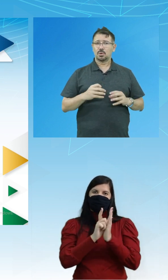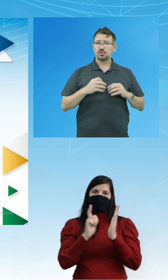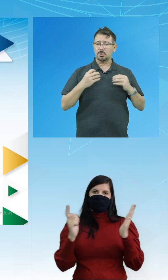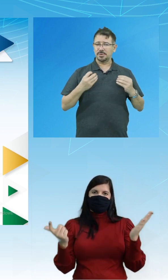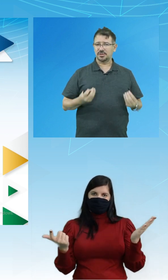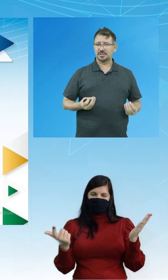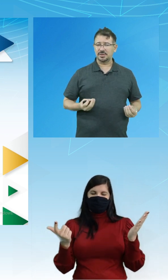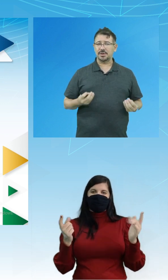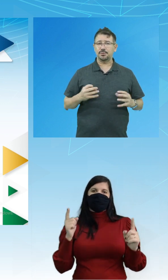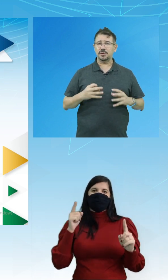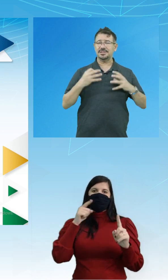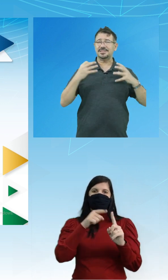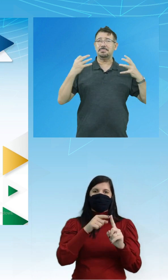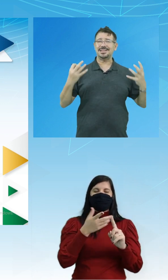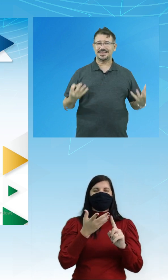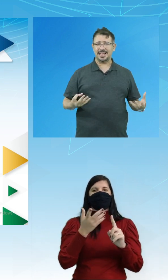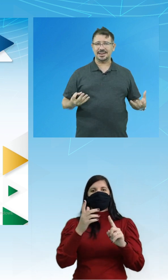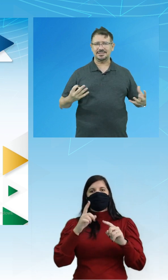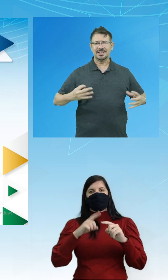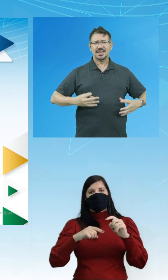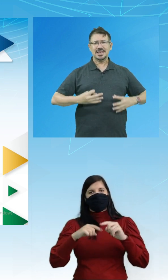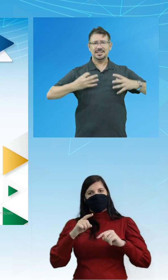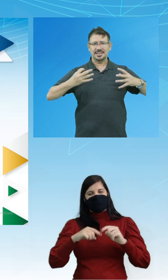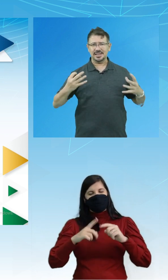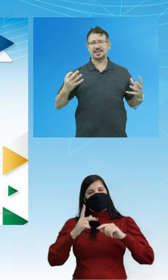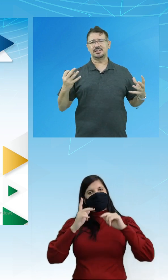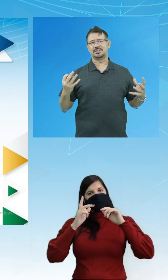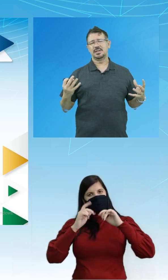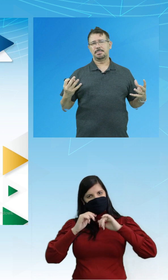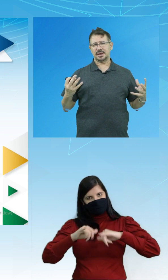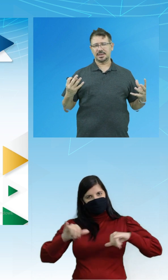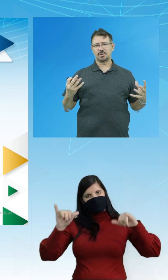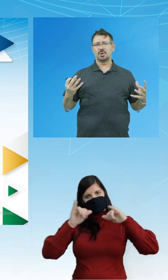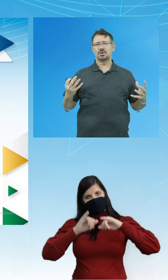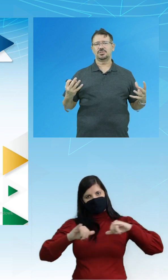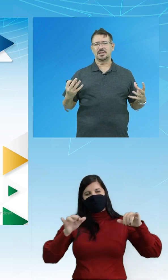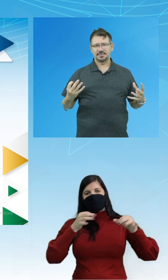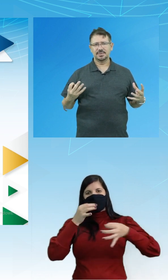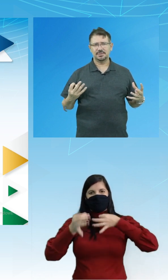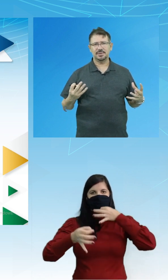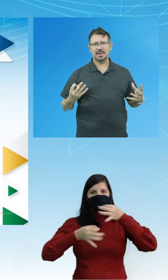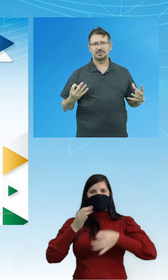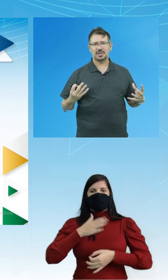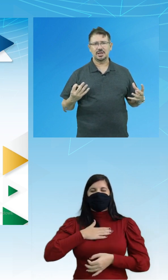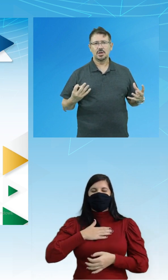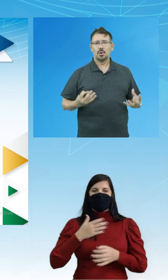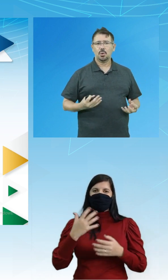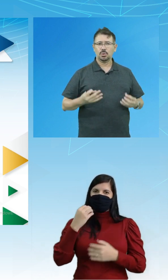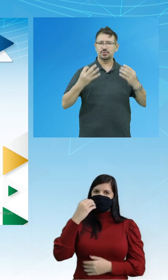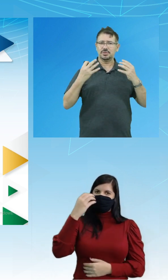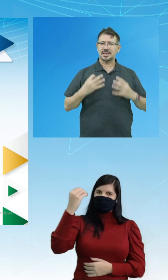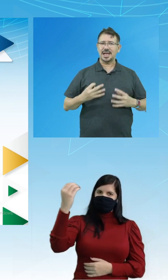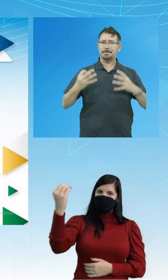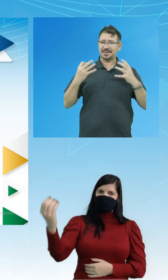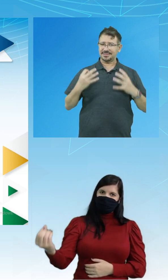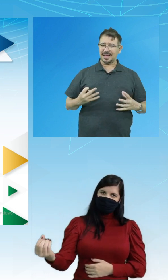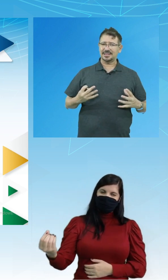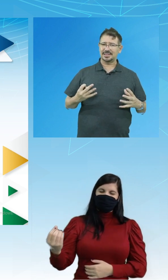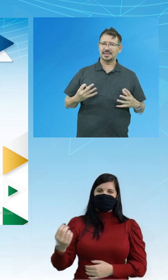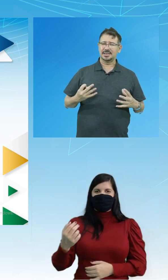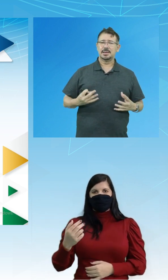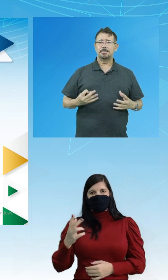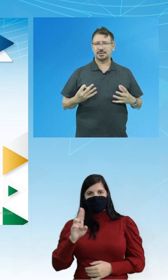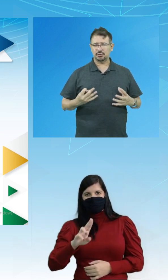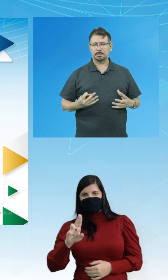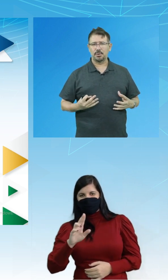jornal cujo objetivo é fornecer matérias e dicas para quem gosta de viajar. O uso de apesar